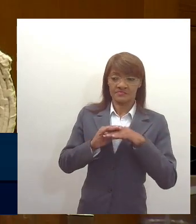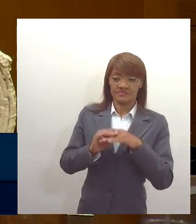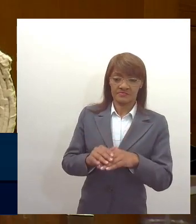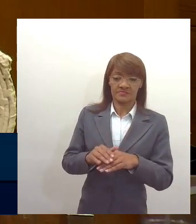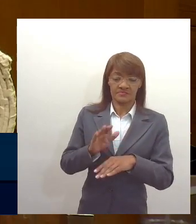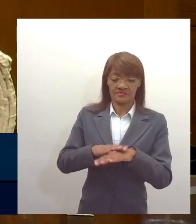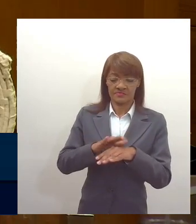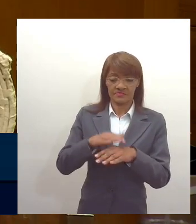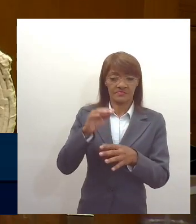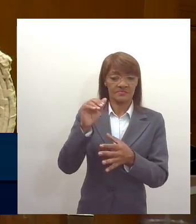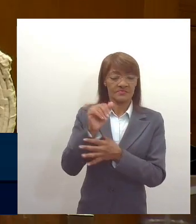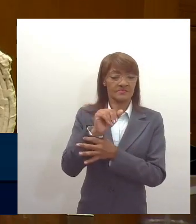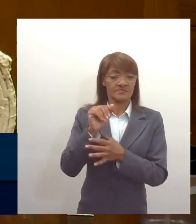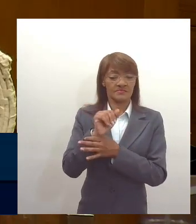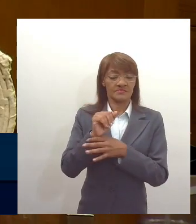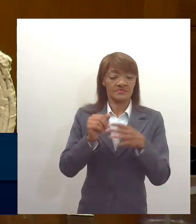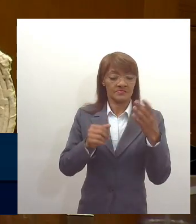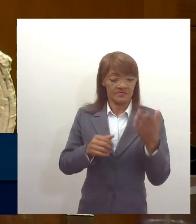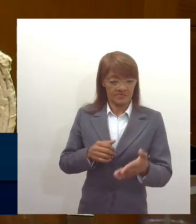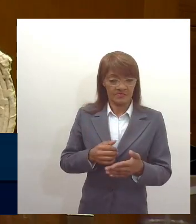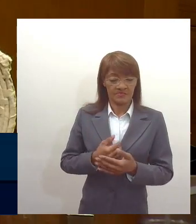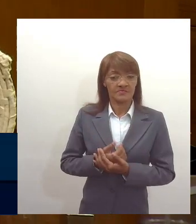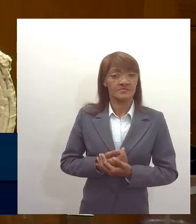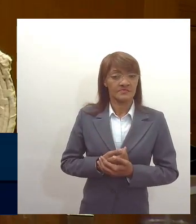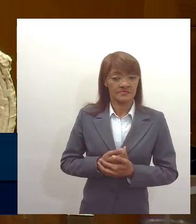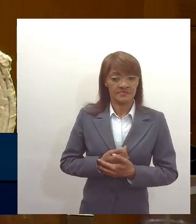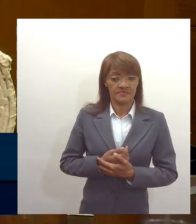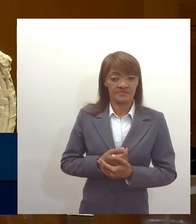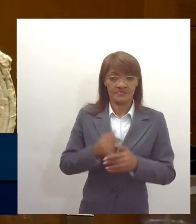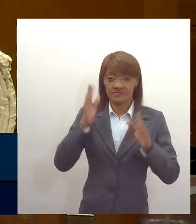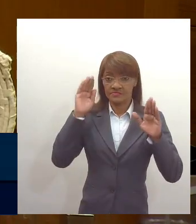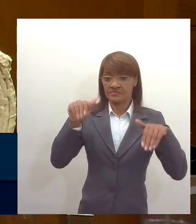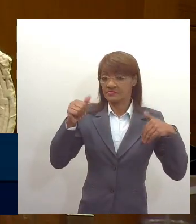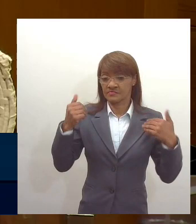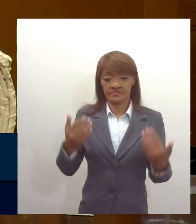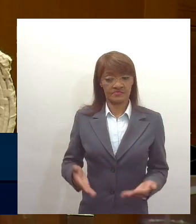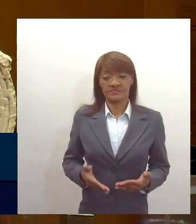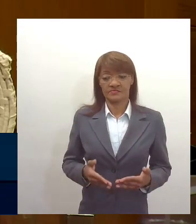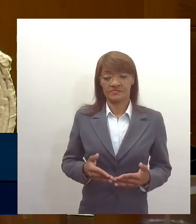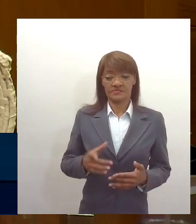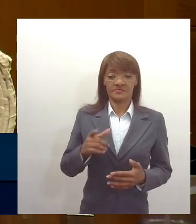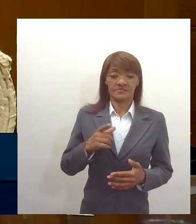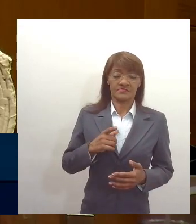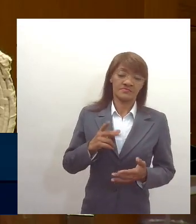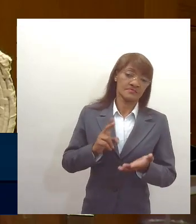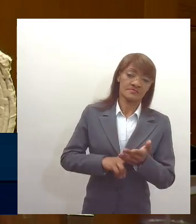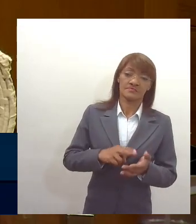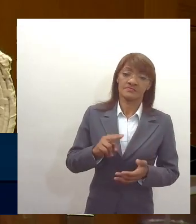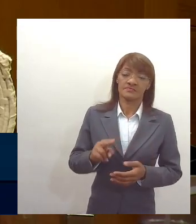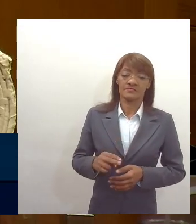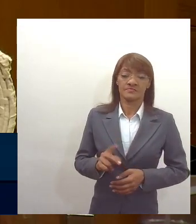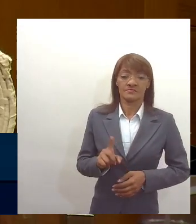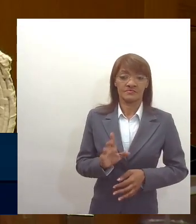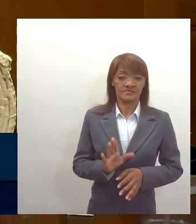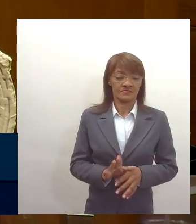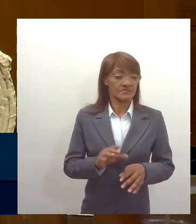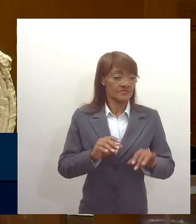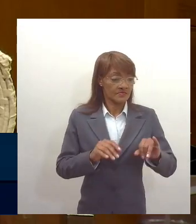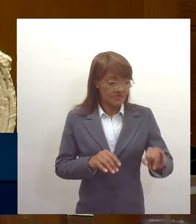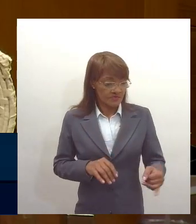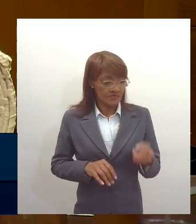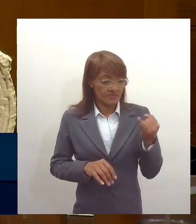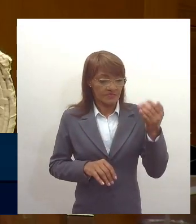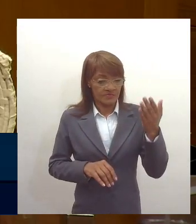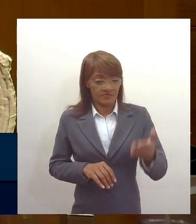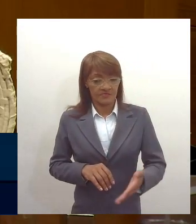e não sabe se tem um título. Aí, aproveitando, eu ia fazer, já que o senhor me cobrou publicamente,